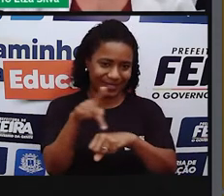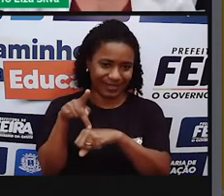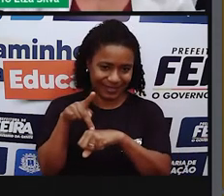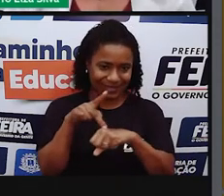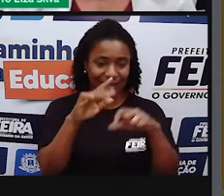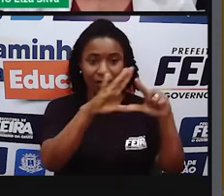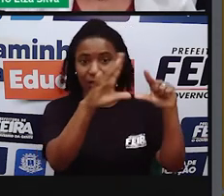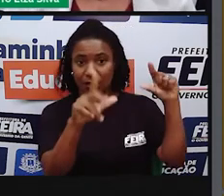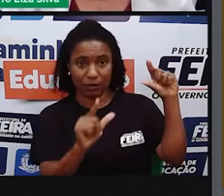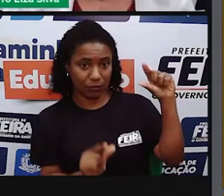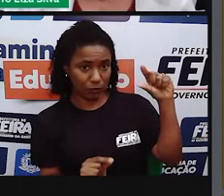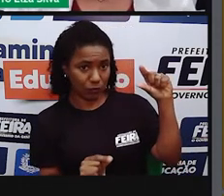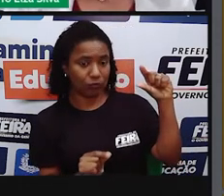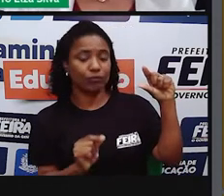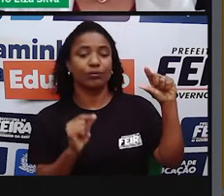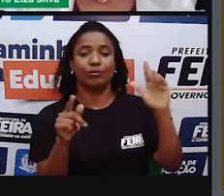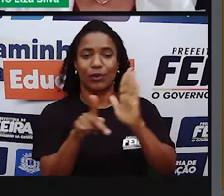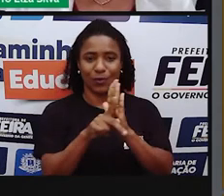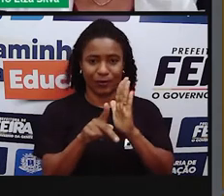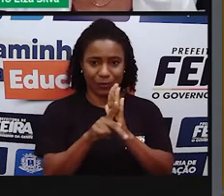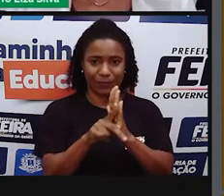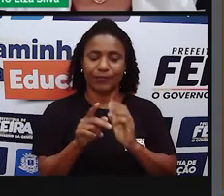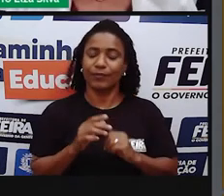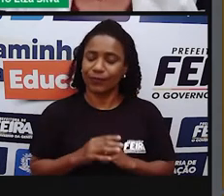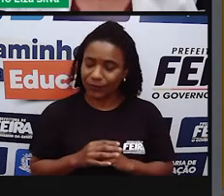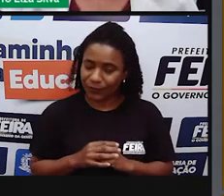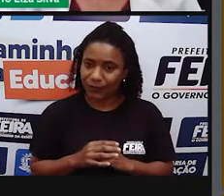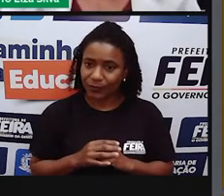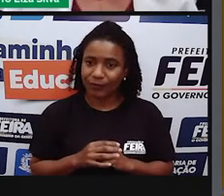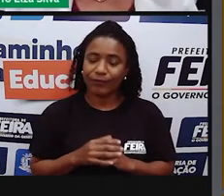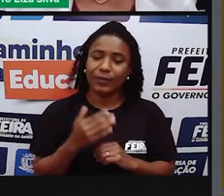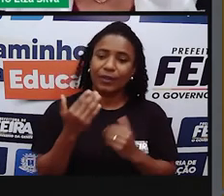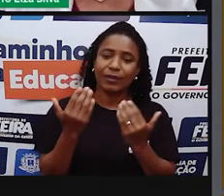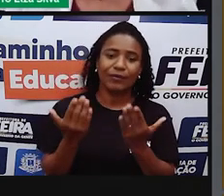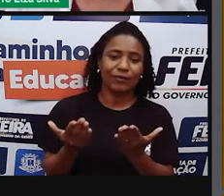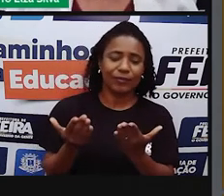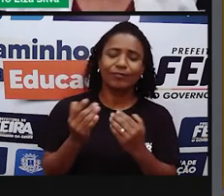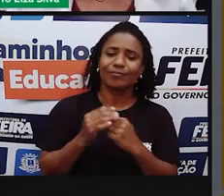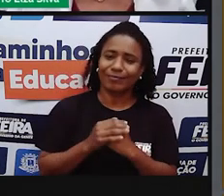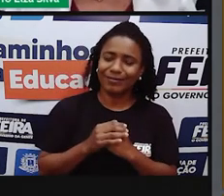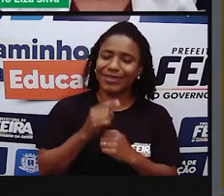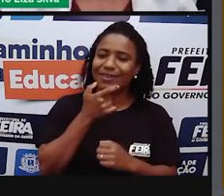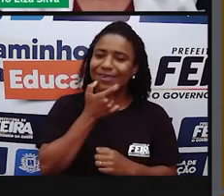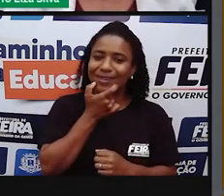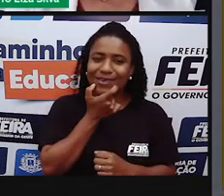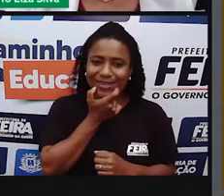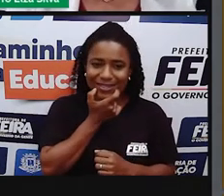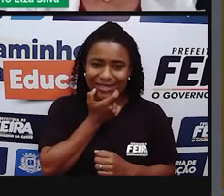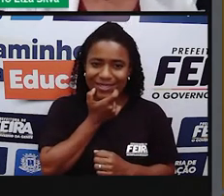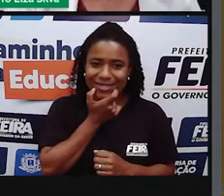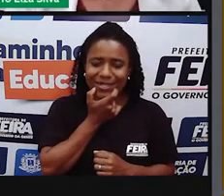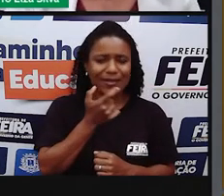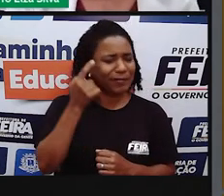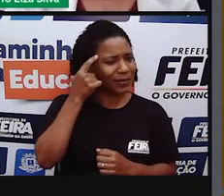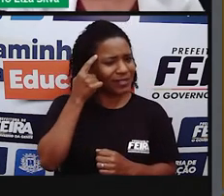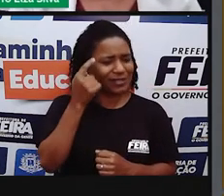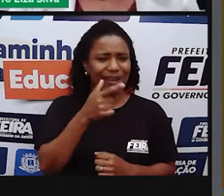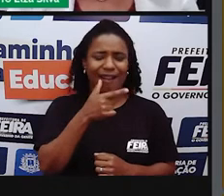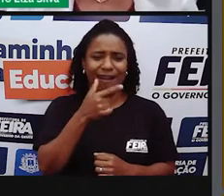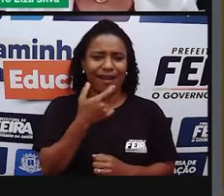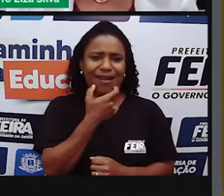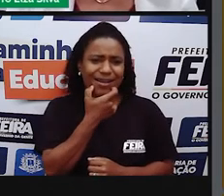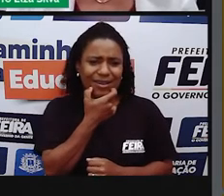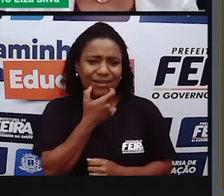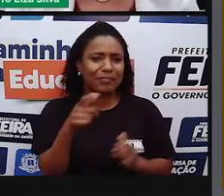modo geral, sempre quando a gente fala da língua inglesa, a gente de imediato associa aos Estados Unidos e ao Reino